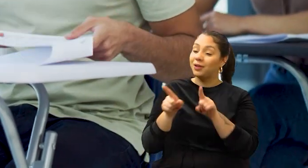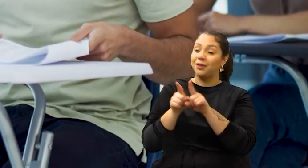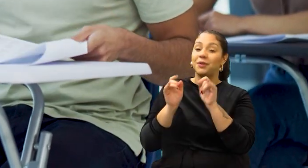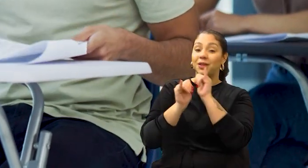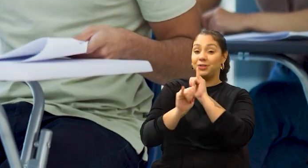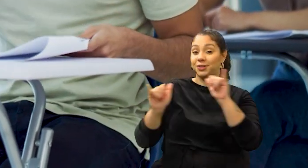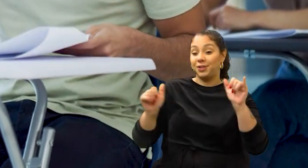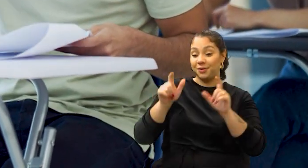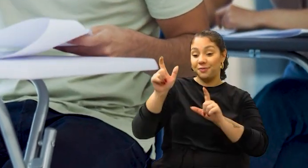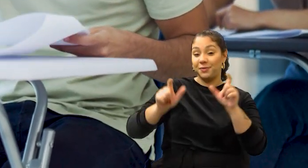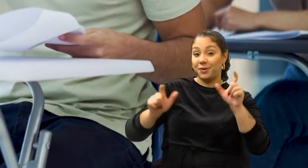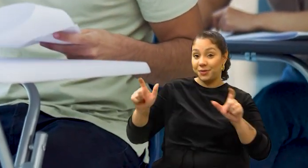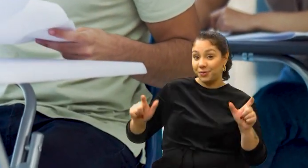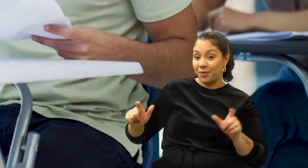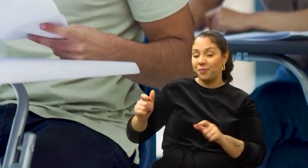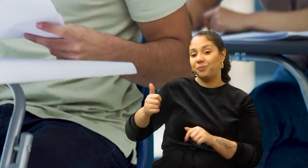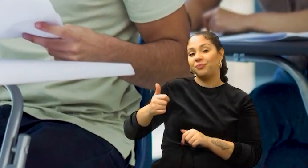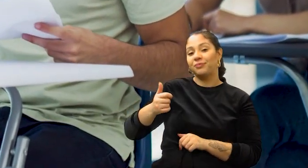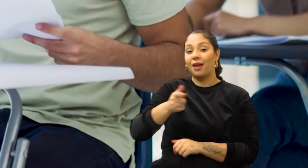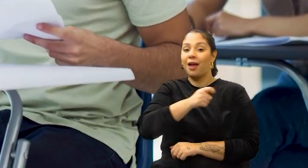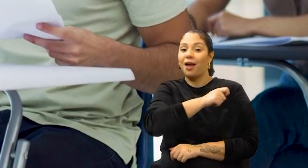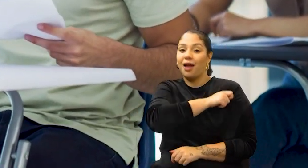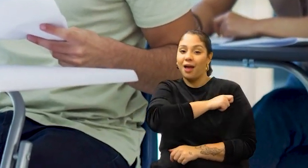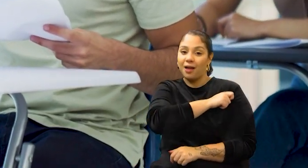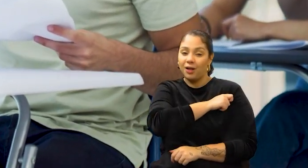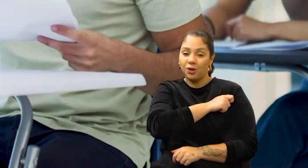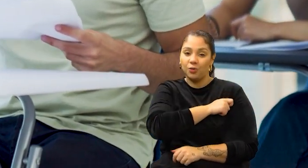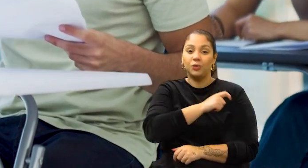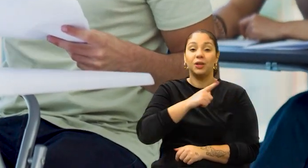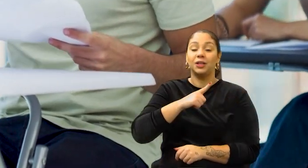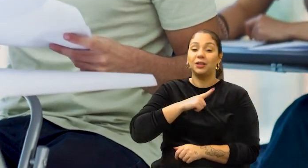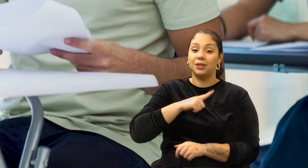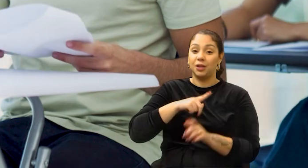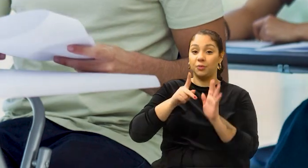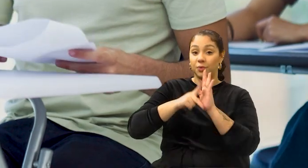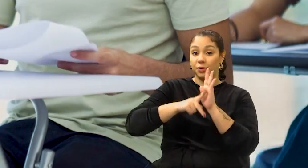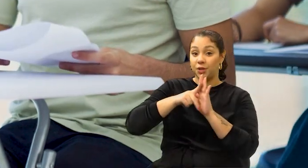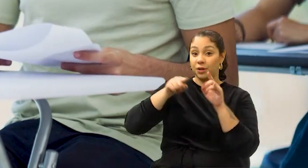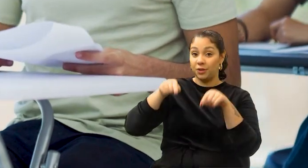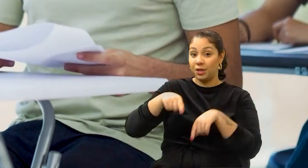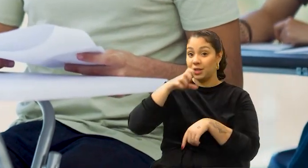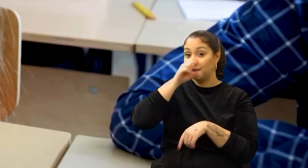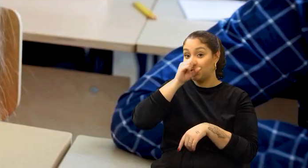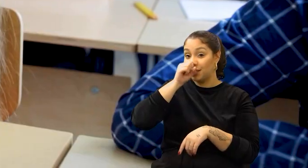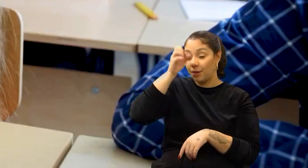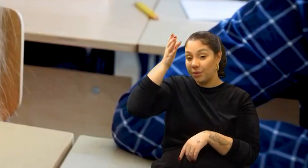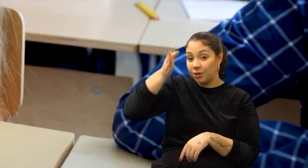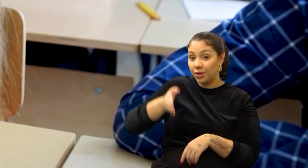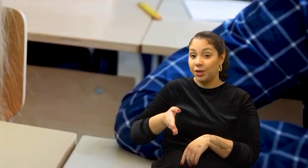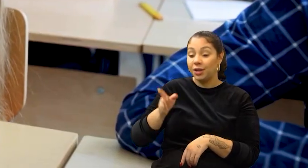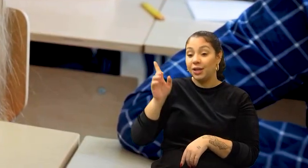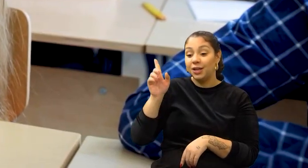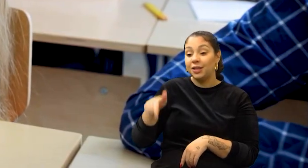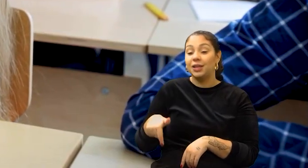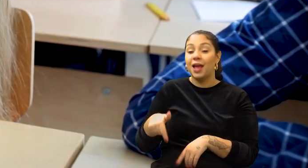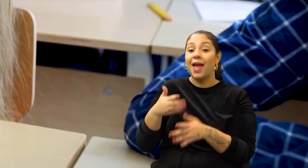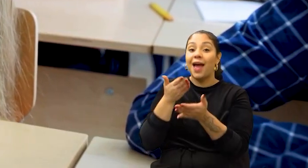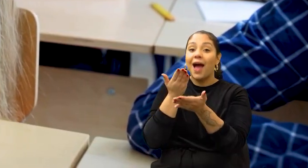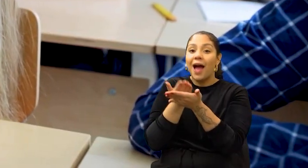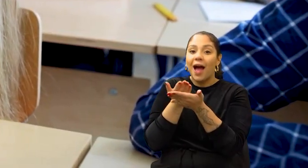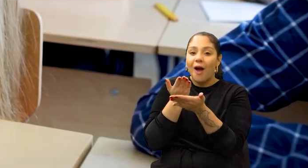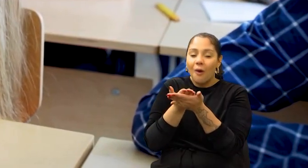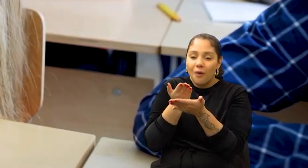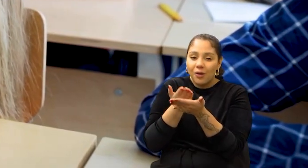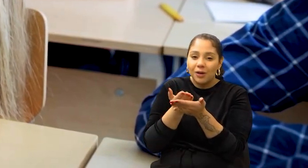muito bom e eu quero dizer aos vestibulantes vestibulando as que nós estamos com um projeto aqui na Unicamp aos sábados aqui na conversa chamado cria